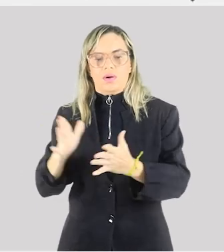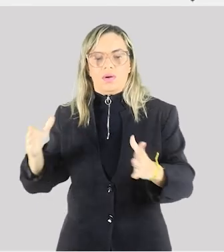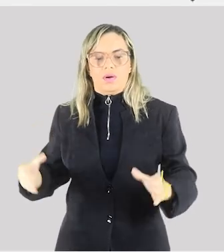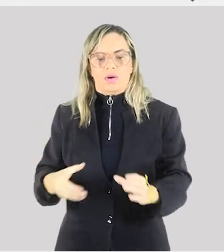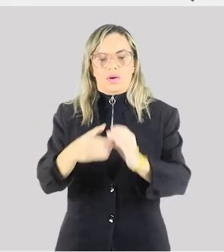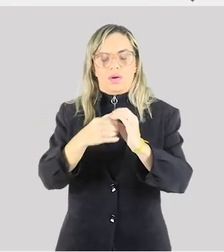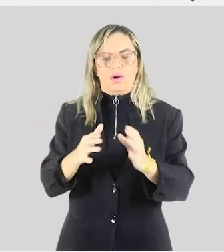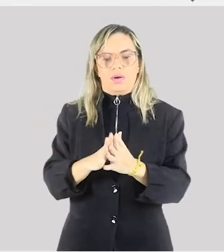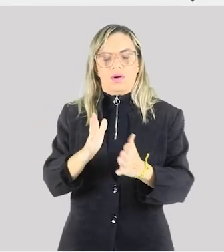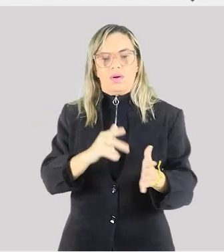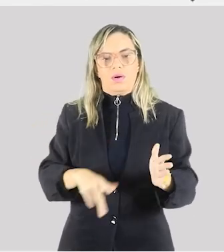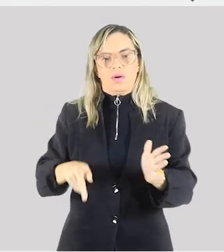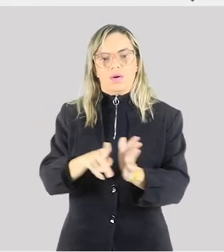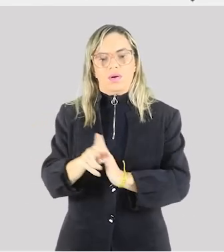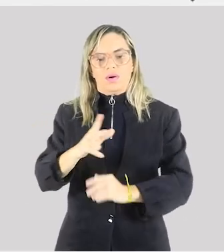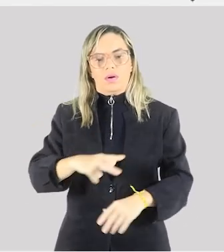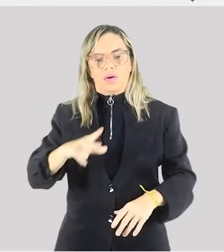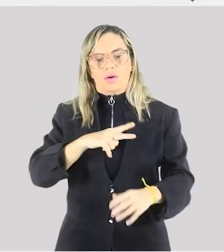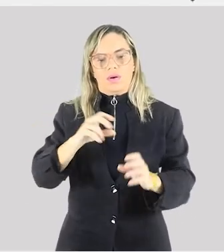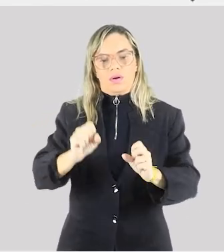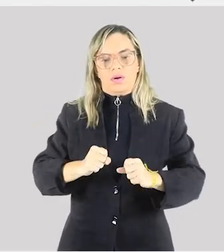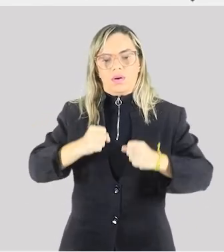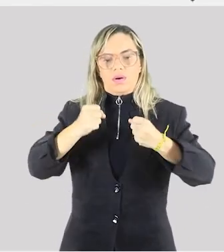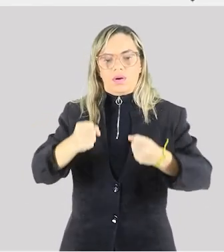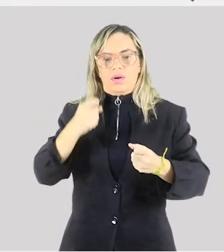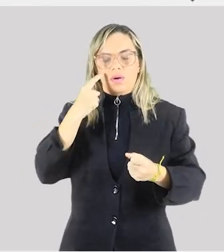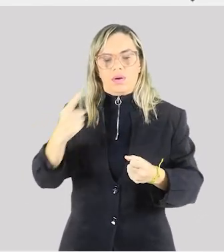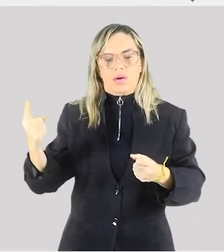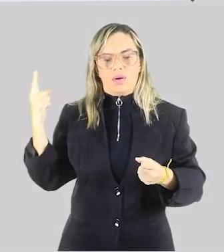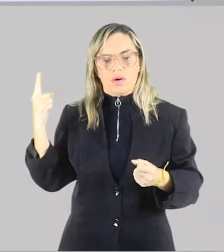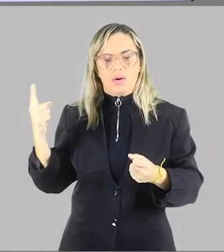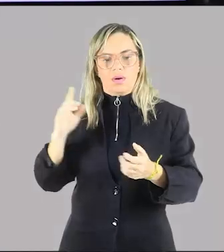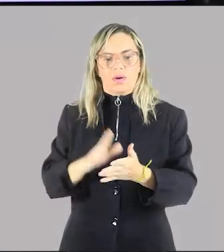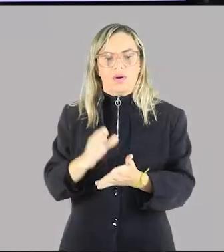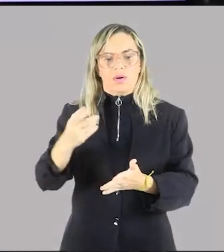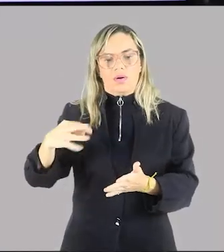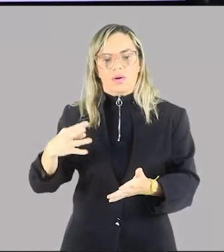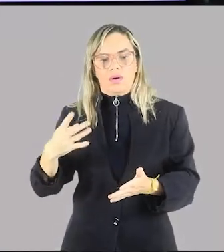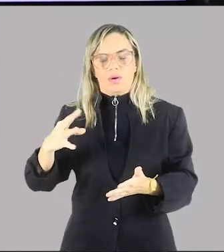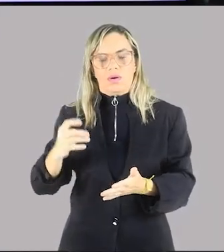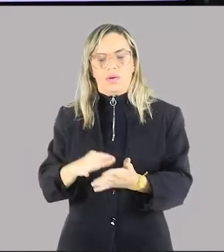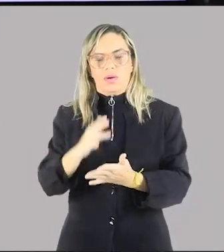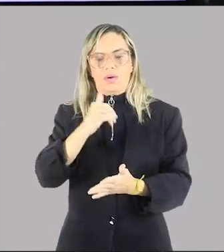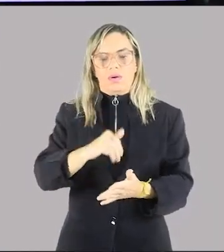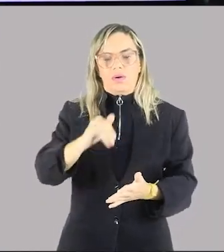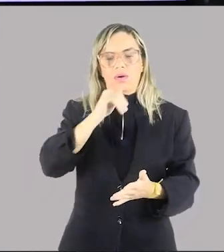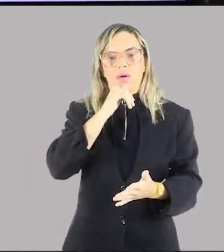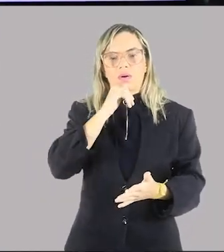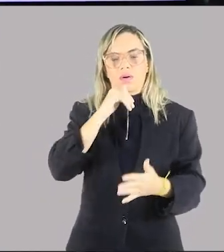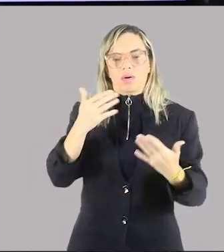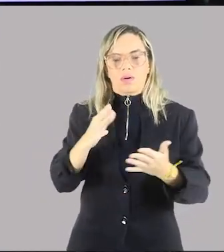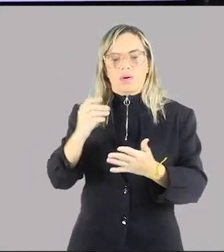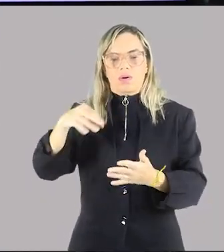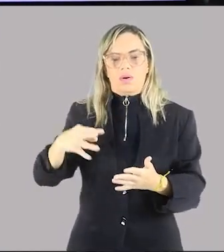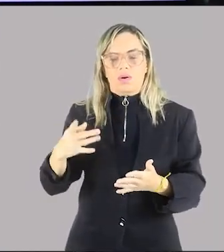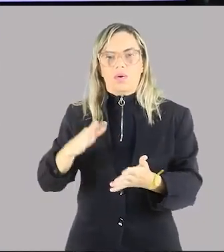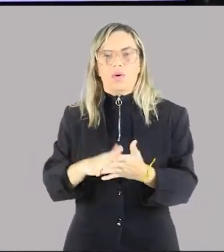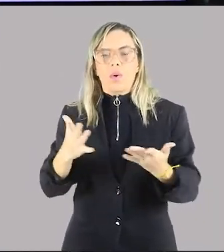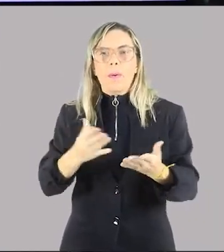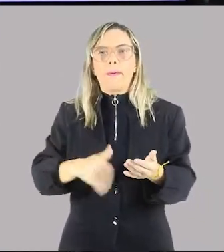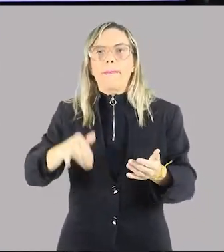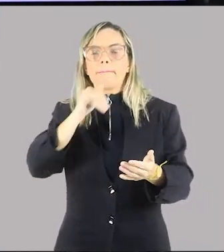por colaboração, podem também ser credenciados. Por exemplo, quando há convênio, um médico que